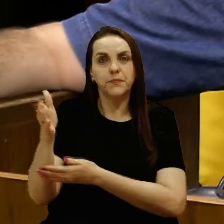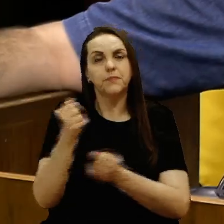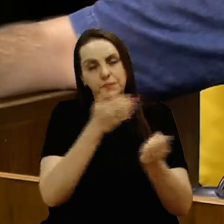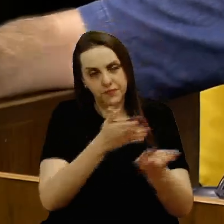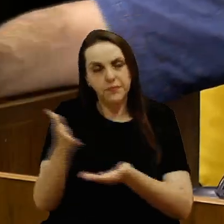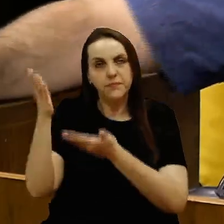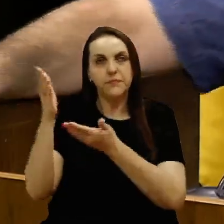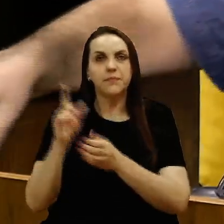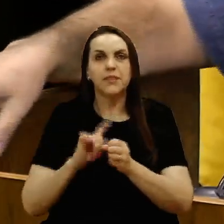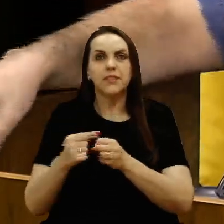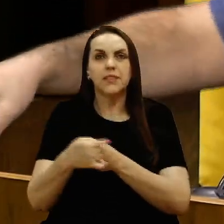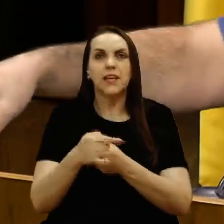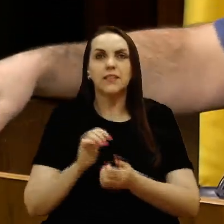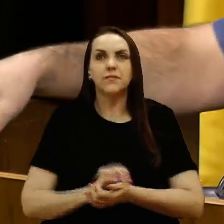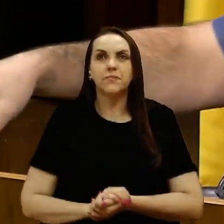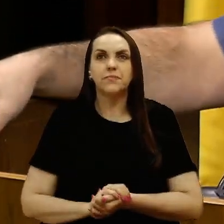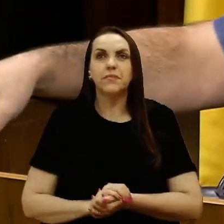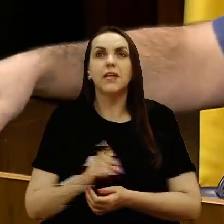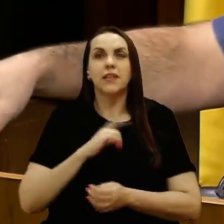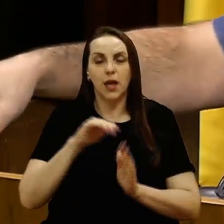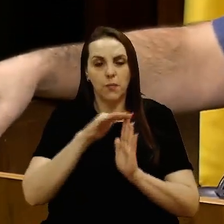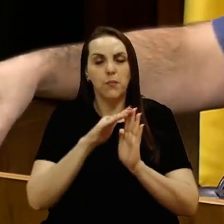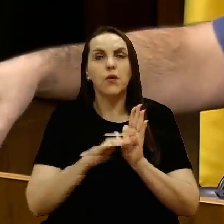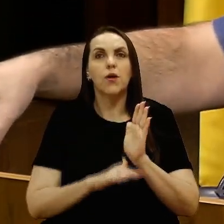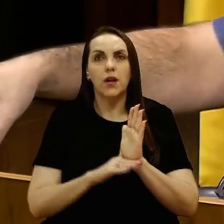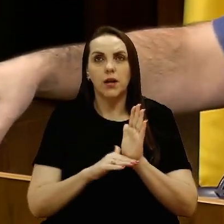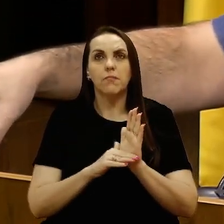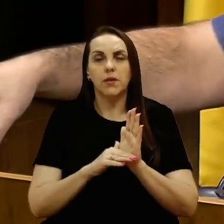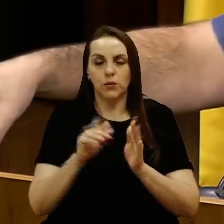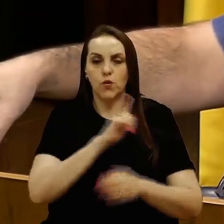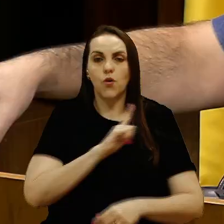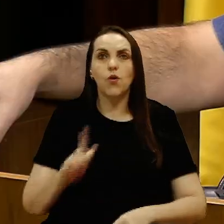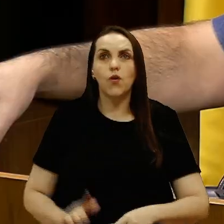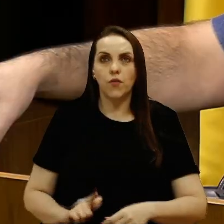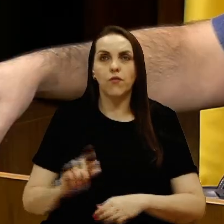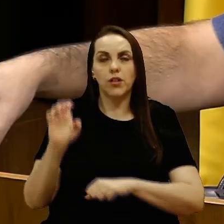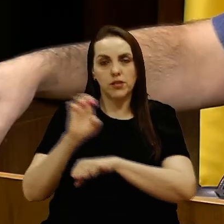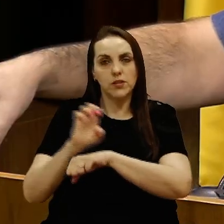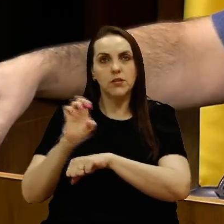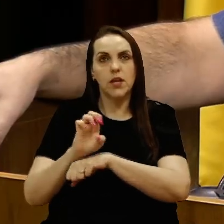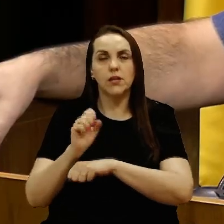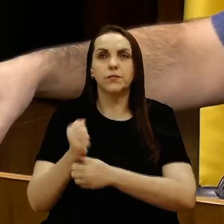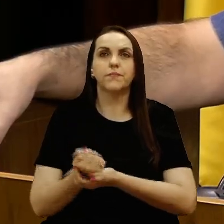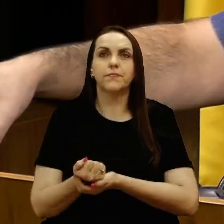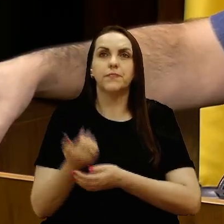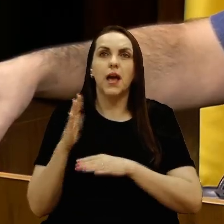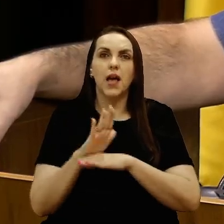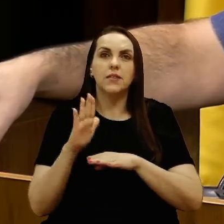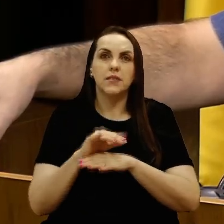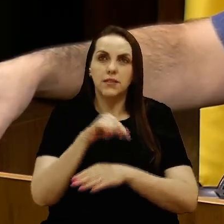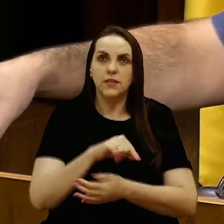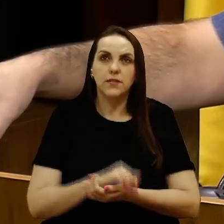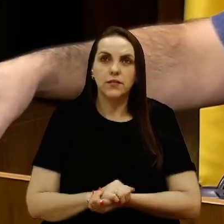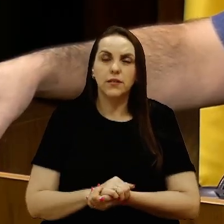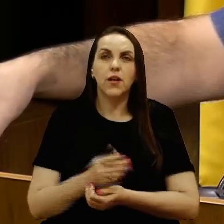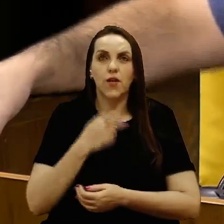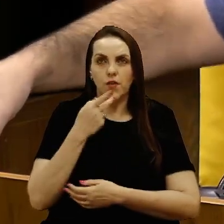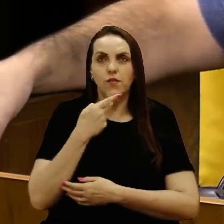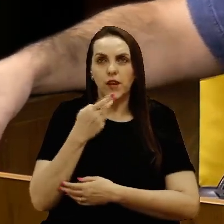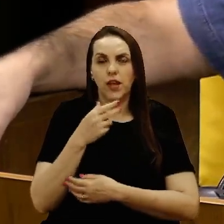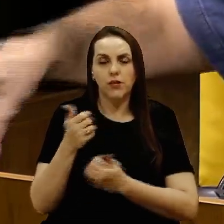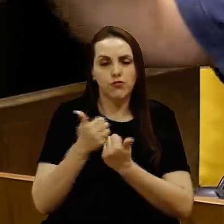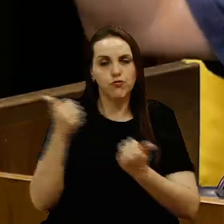nós temos o programa Assistir do Governo do Estado. E eu disse para os nossos diretores, para a Margaret, que é minha diretora de regulação, disse, nós